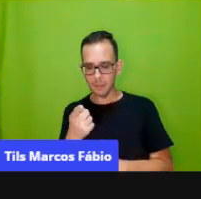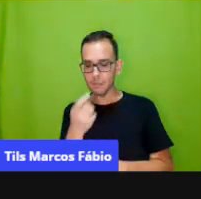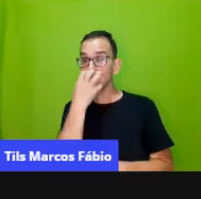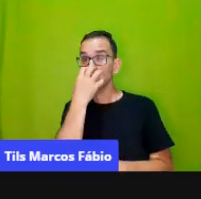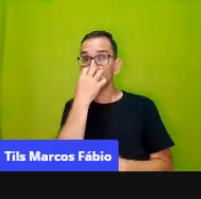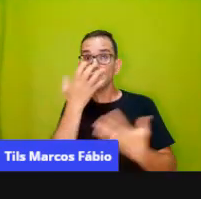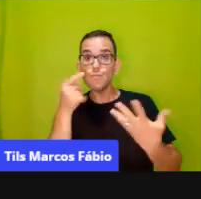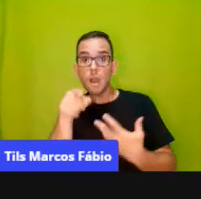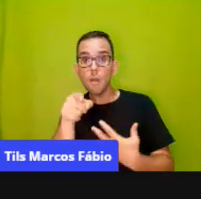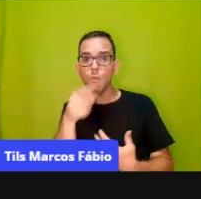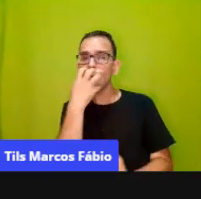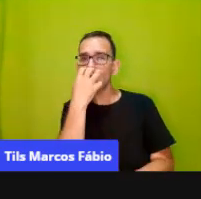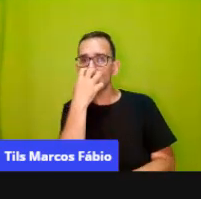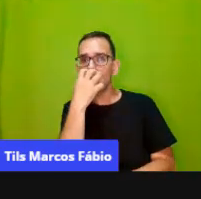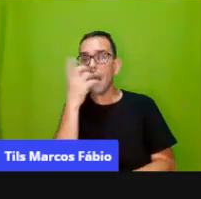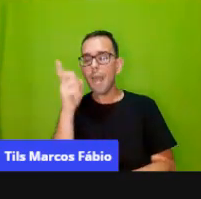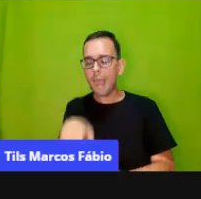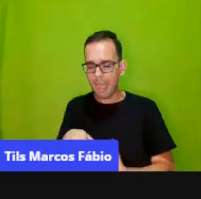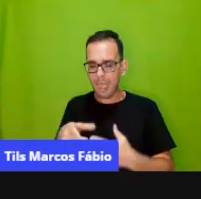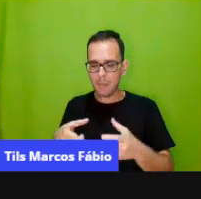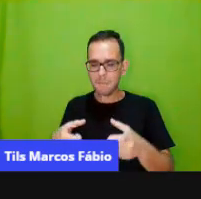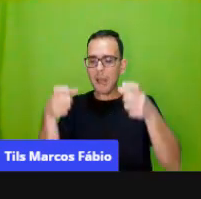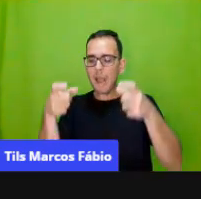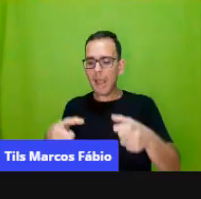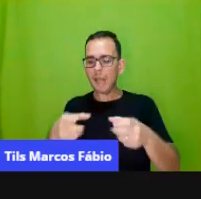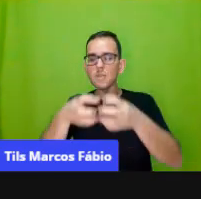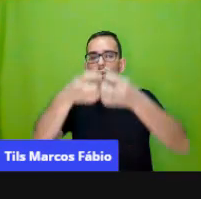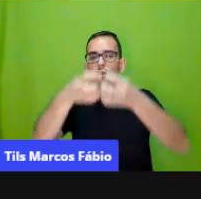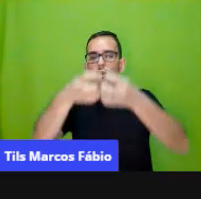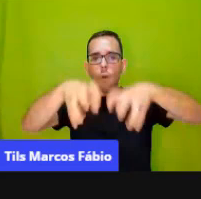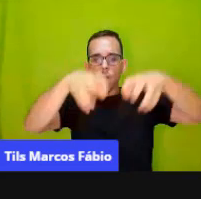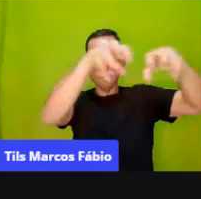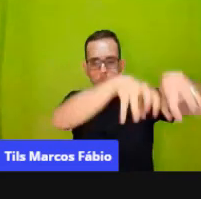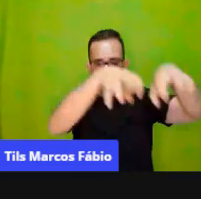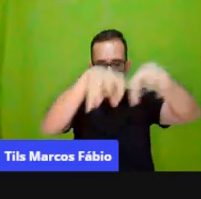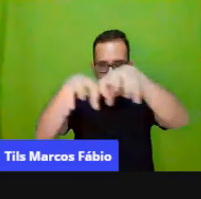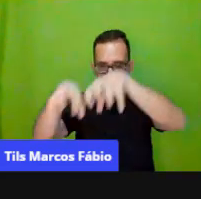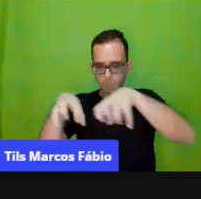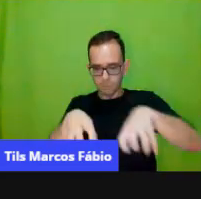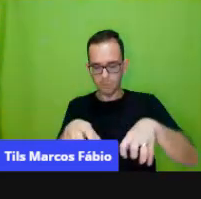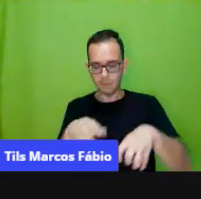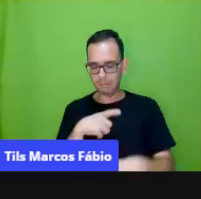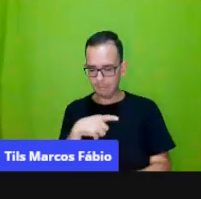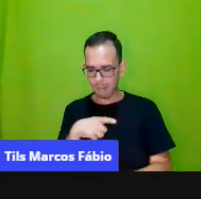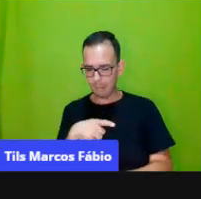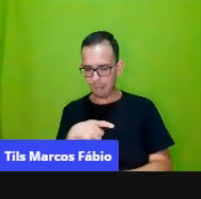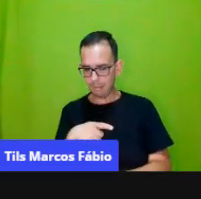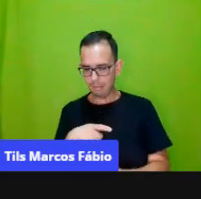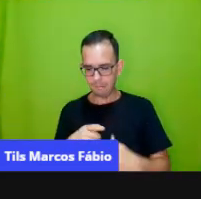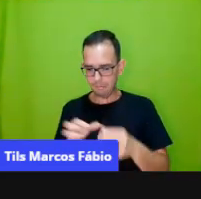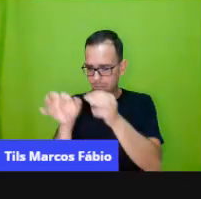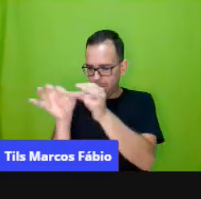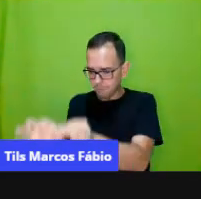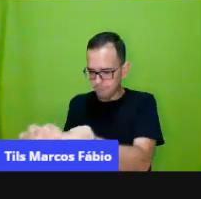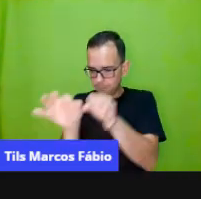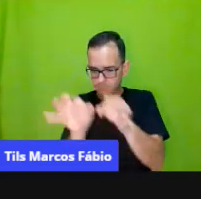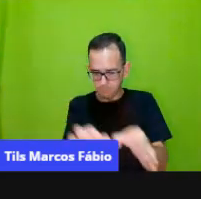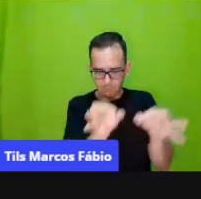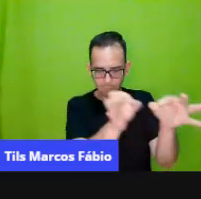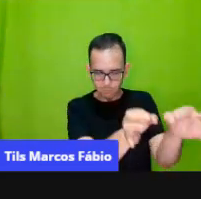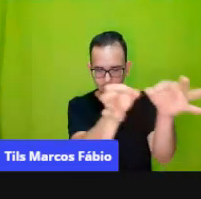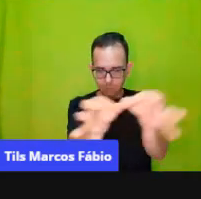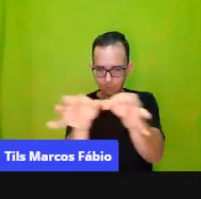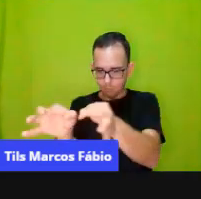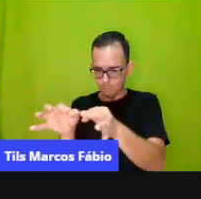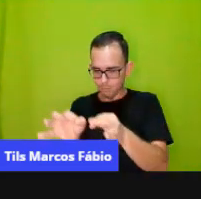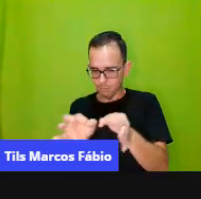uma caixinha de ovo que o proprietário colocou rações ali nos locais onde a gente coloca os ovos, e o